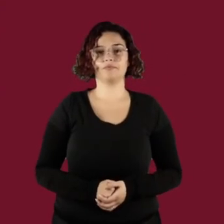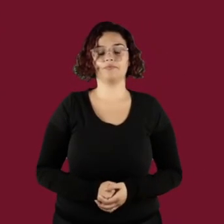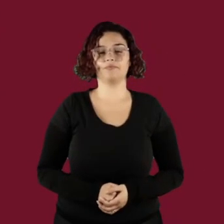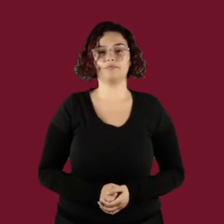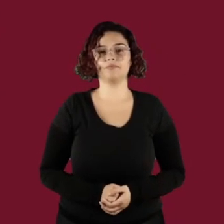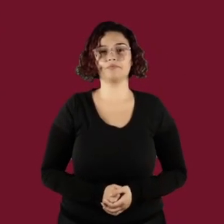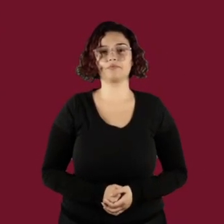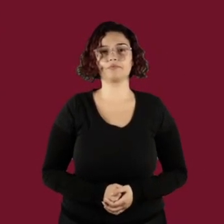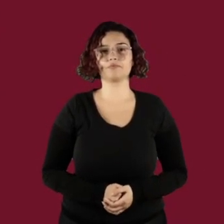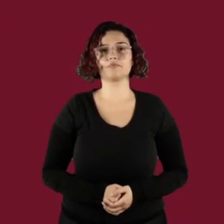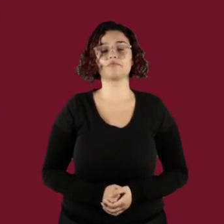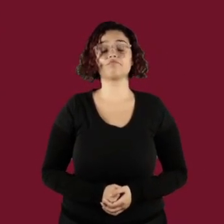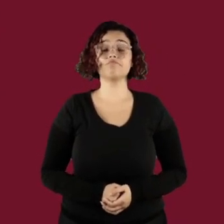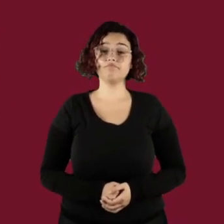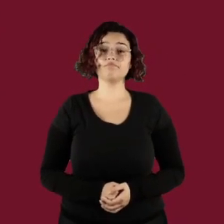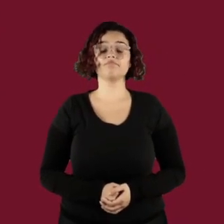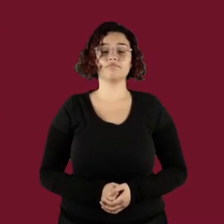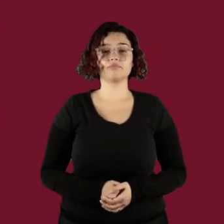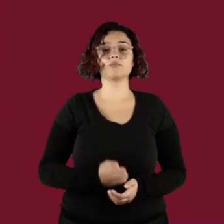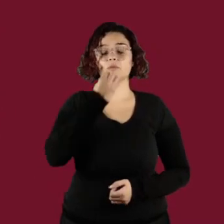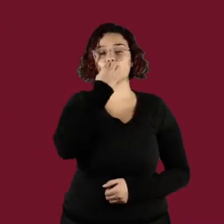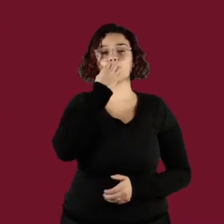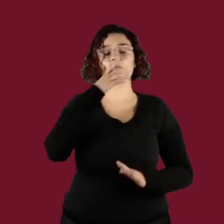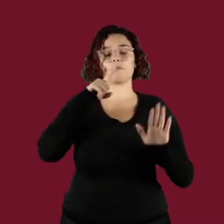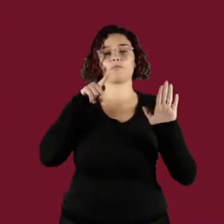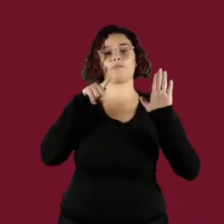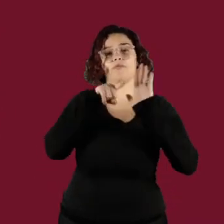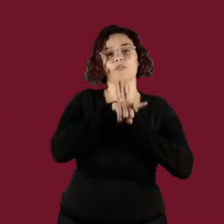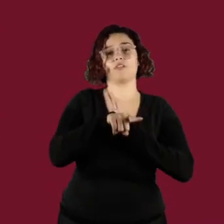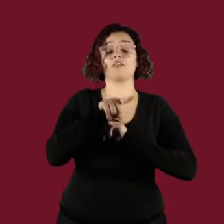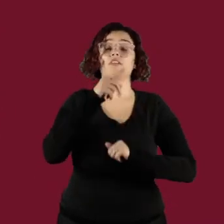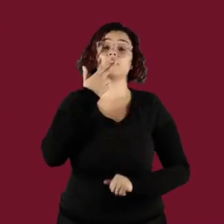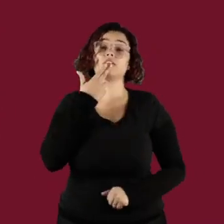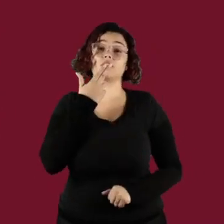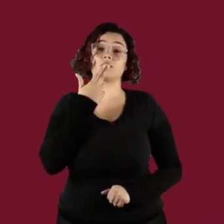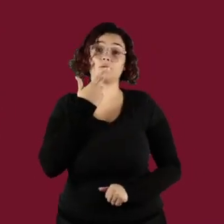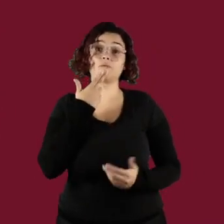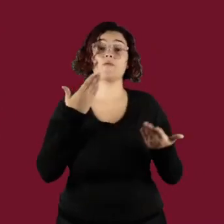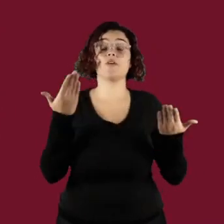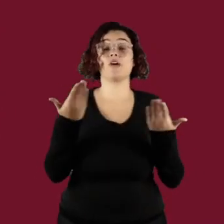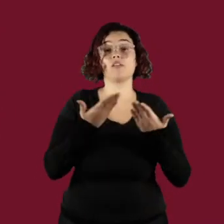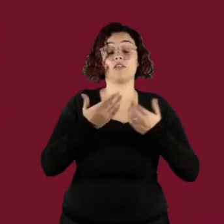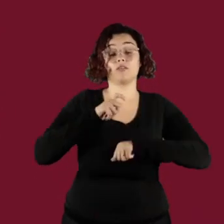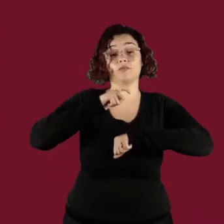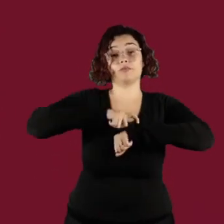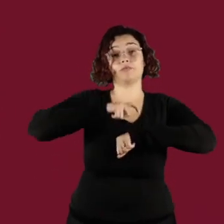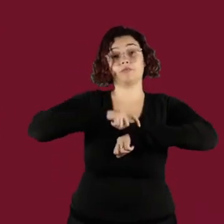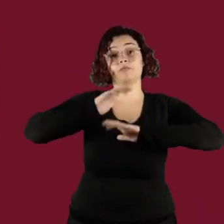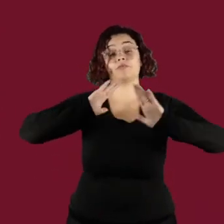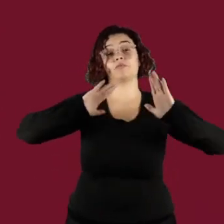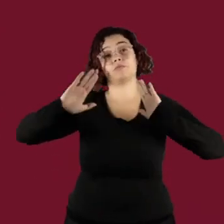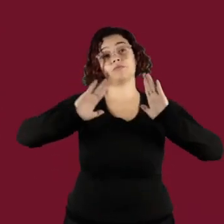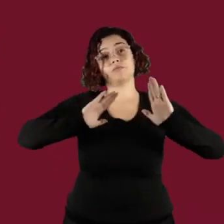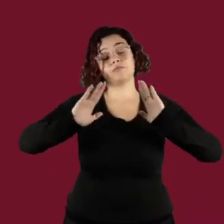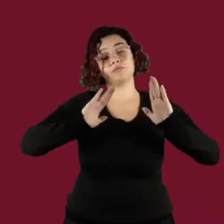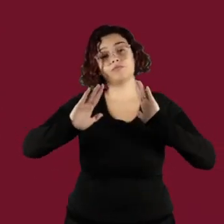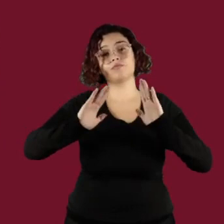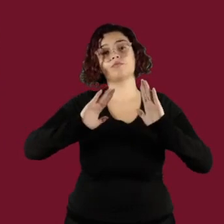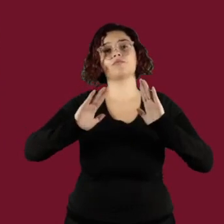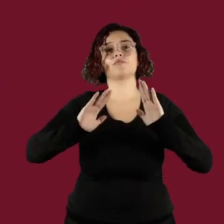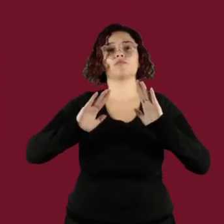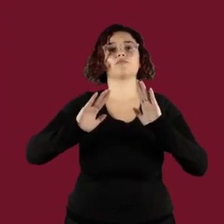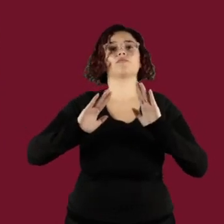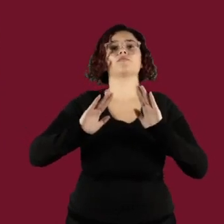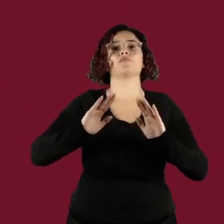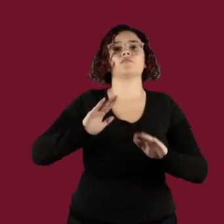Não, esta é uma boa questão. Portanto, é uma língua que neste momento oscila entre quinta e